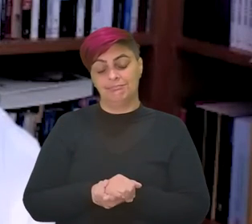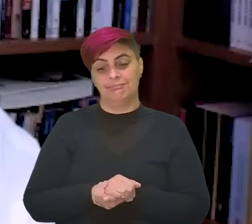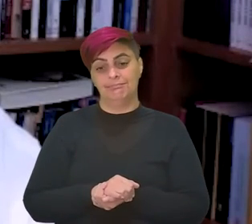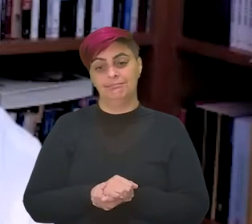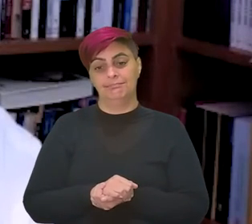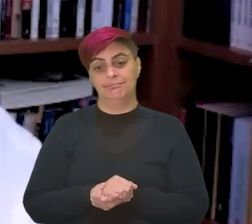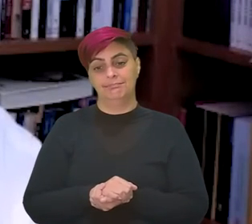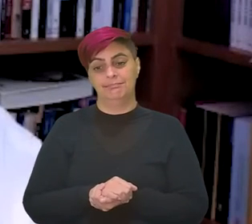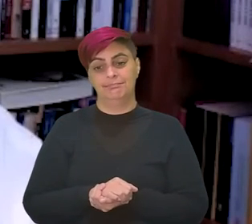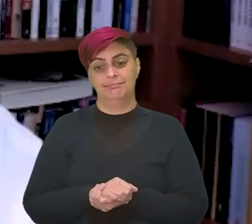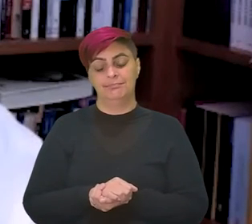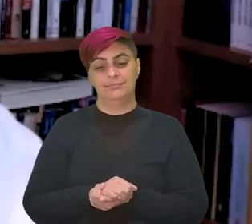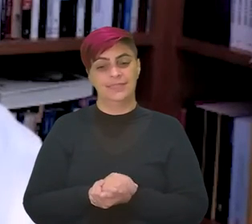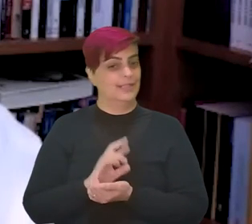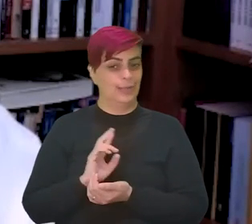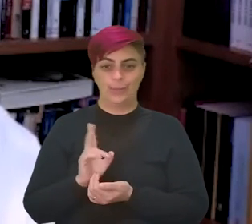né?